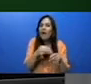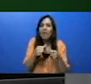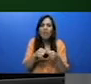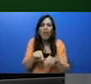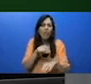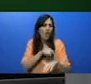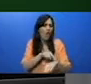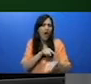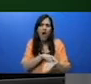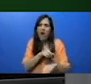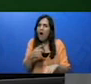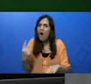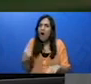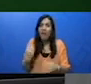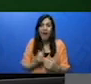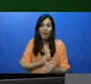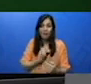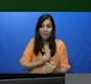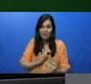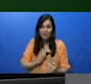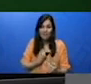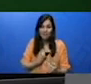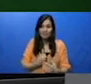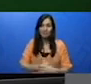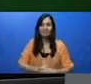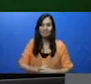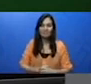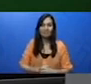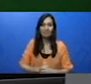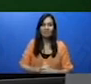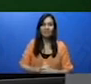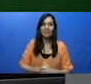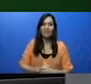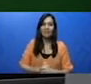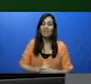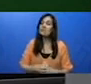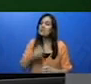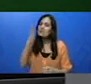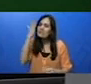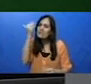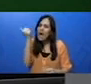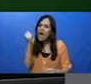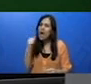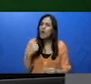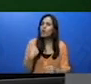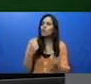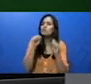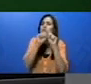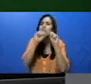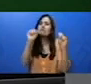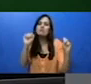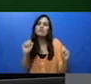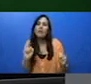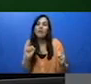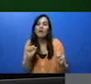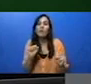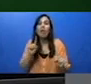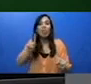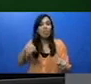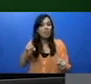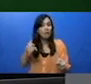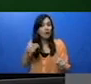todo, mesmo que a gente não queira. Além disso, já sabe que nosso sistema de numeração decimal,